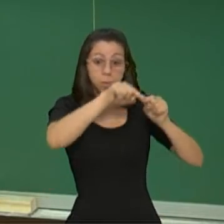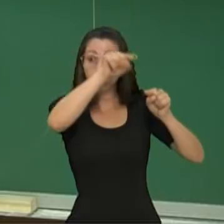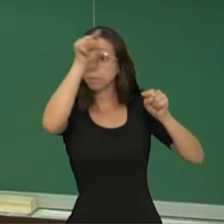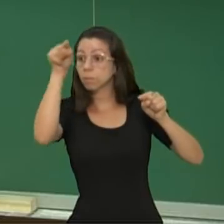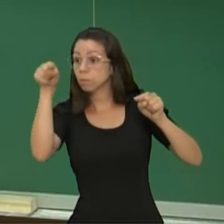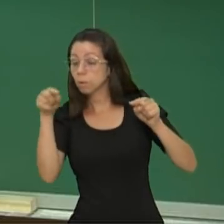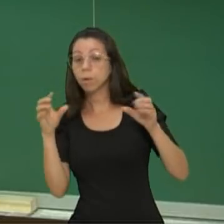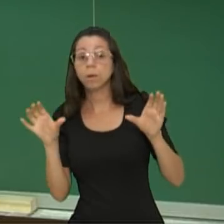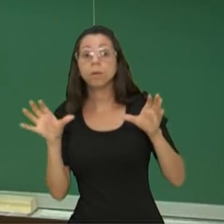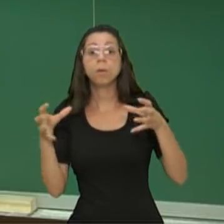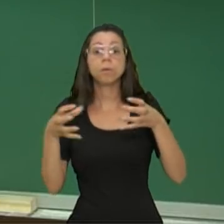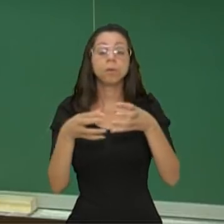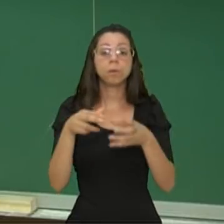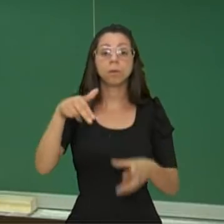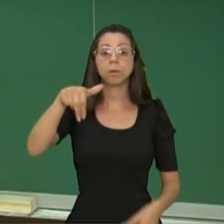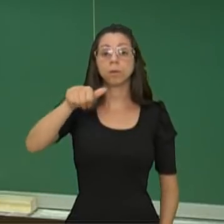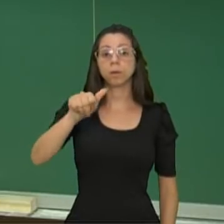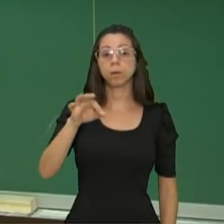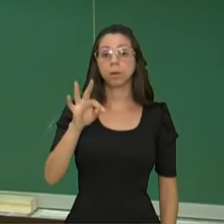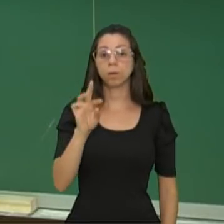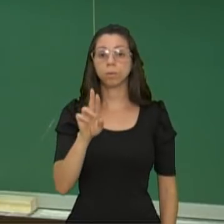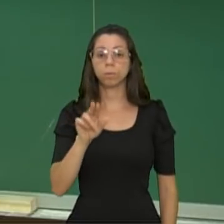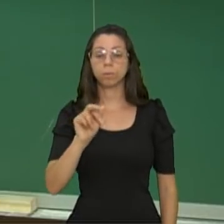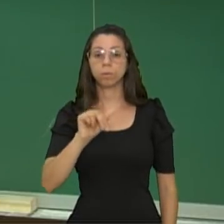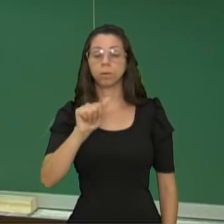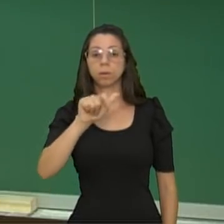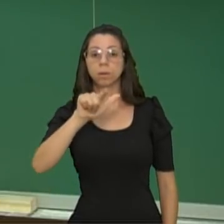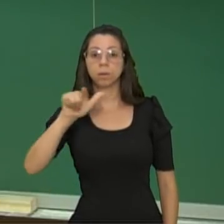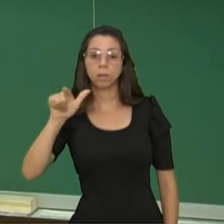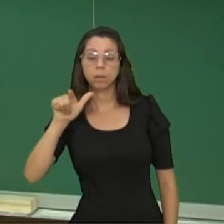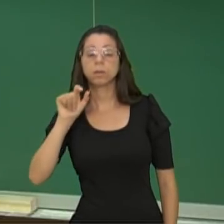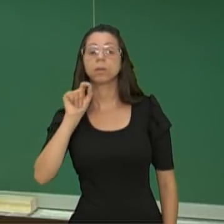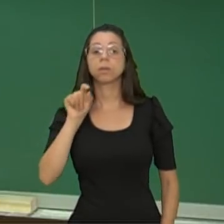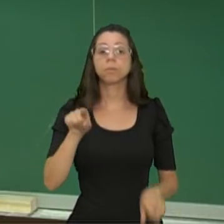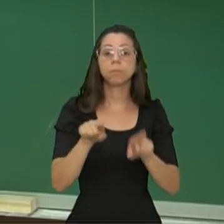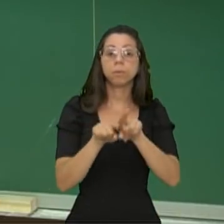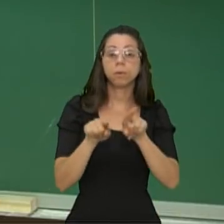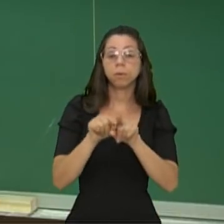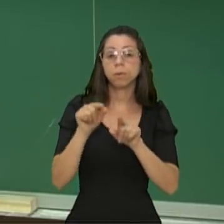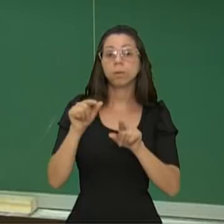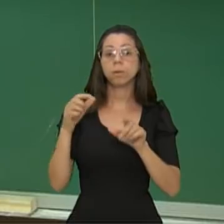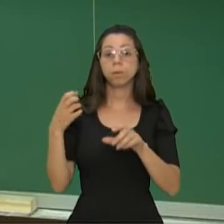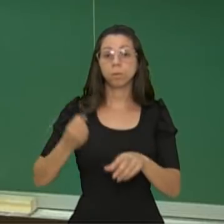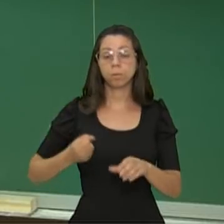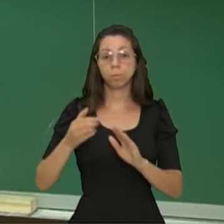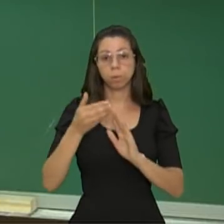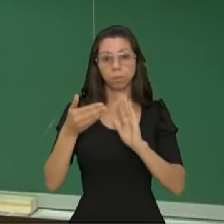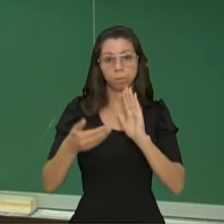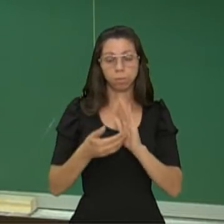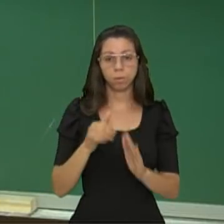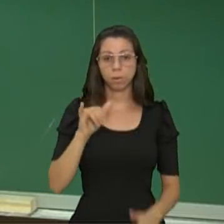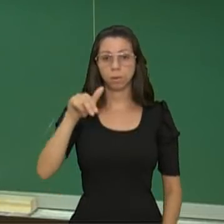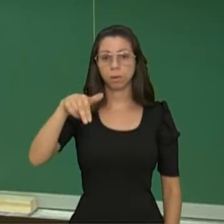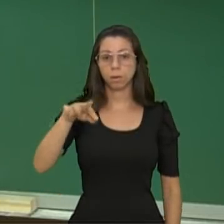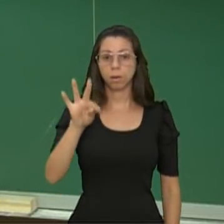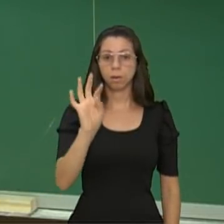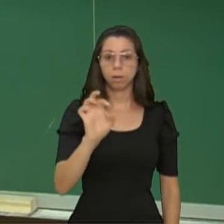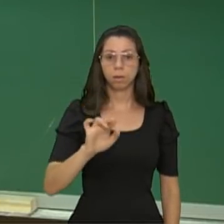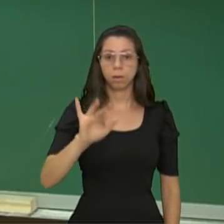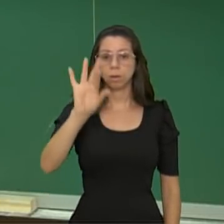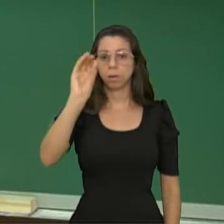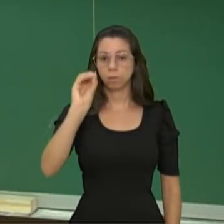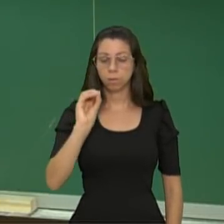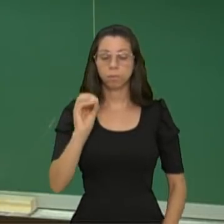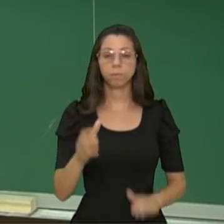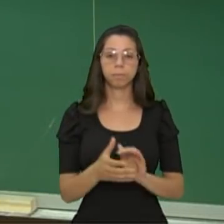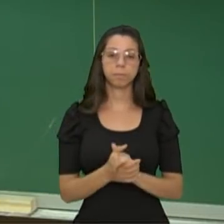conjunto dos números naturais e números inteiros, ok? Então, uma discussão de anos aí, se pensar, se